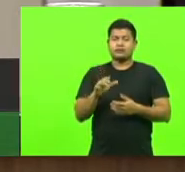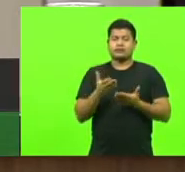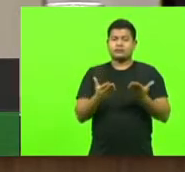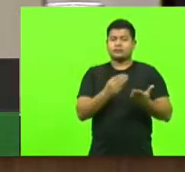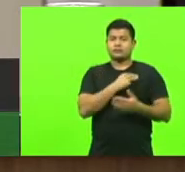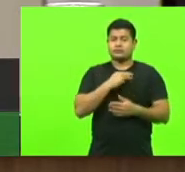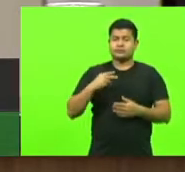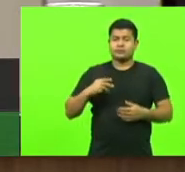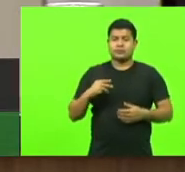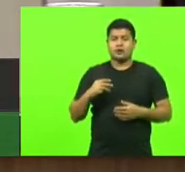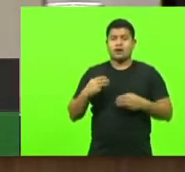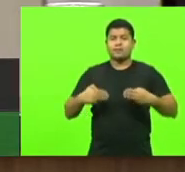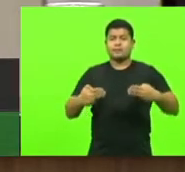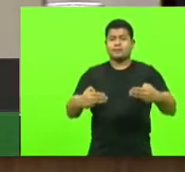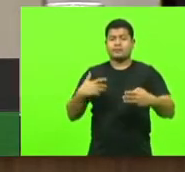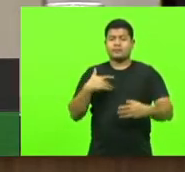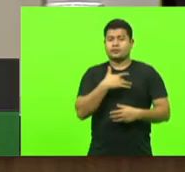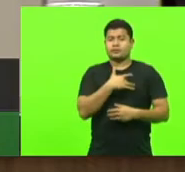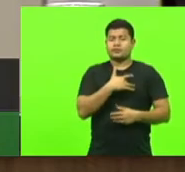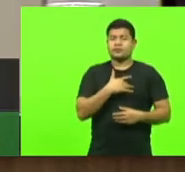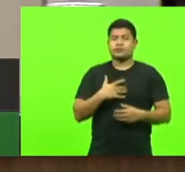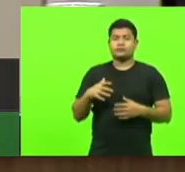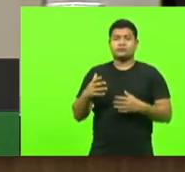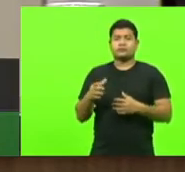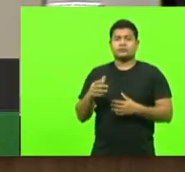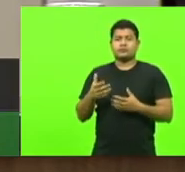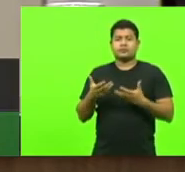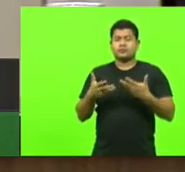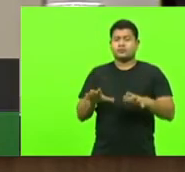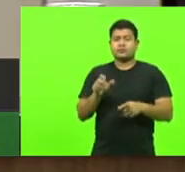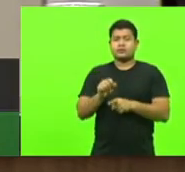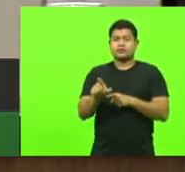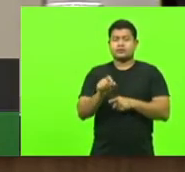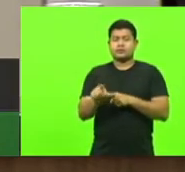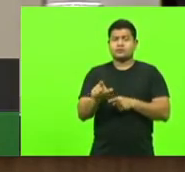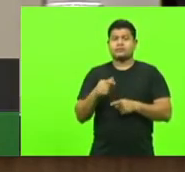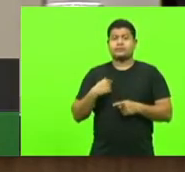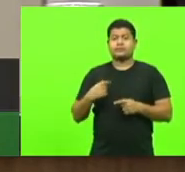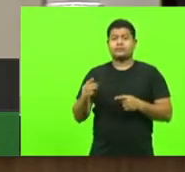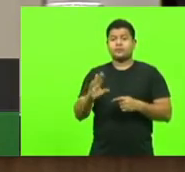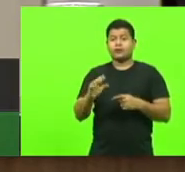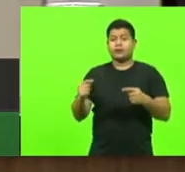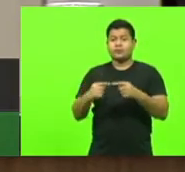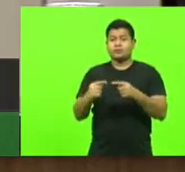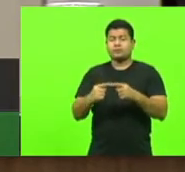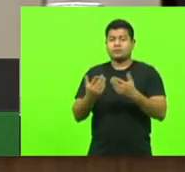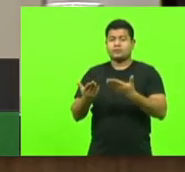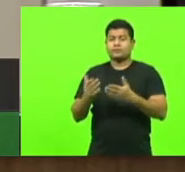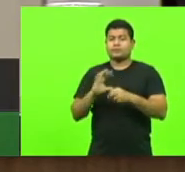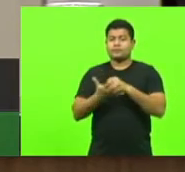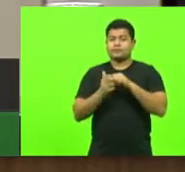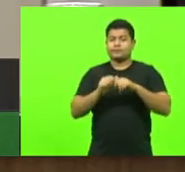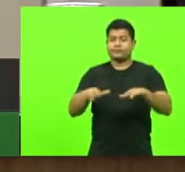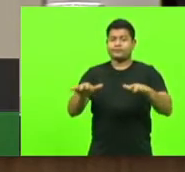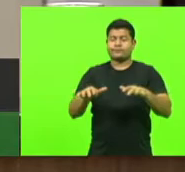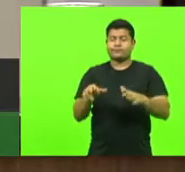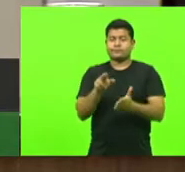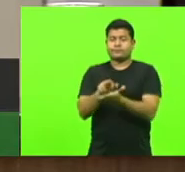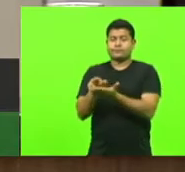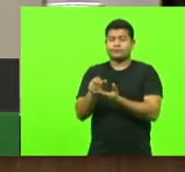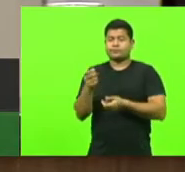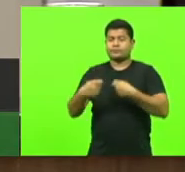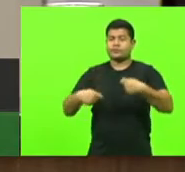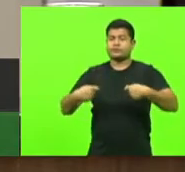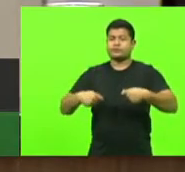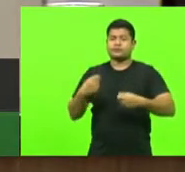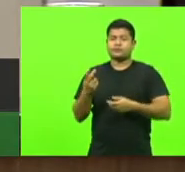ao enfrentamento de emergência de saúde pública de importância internacional decorrente do coronavírus responsável pelo surto 2019. Deputados que aprovam,